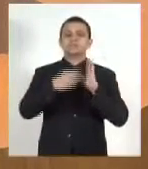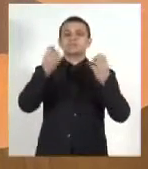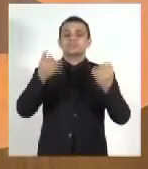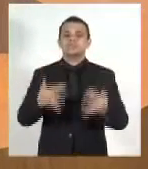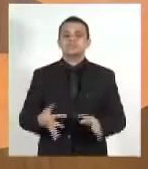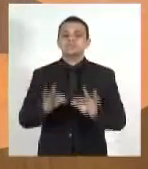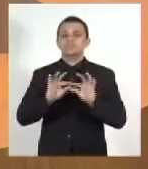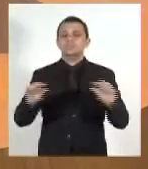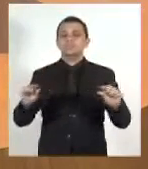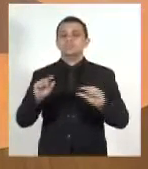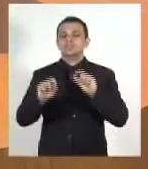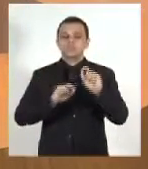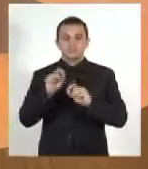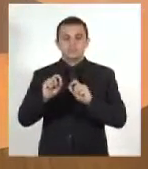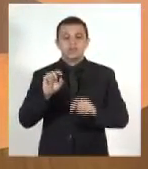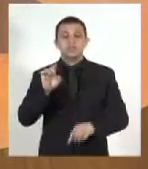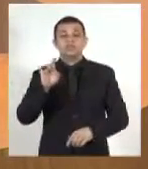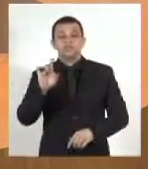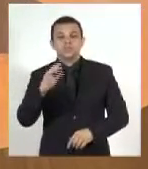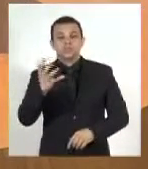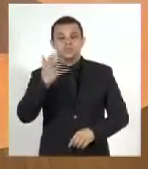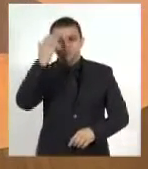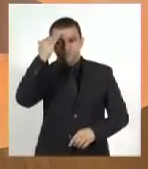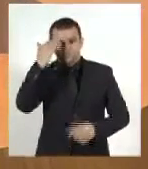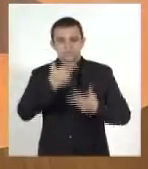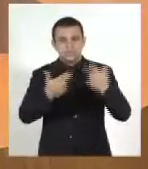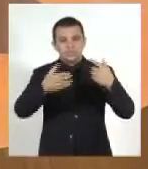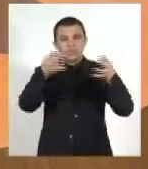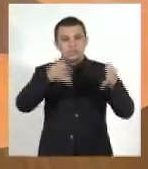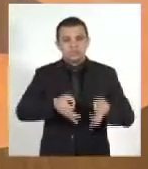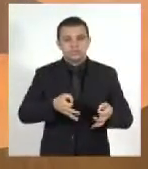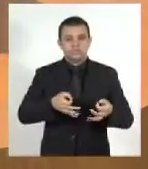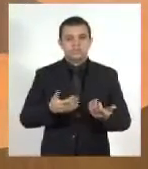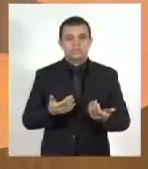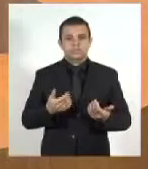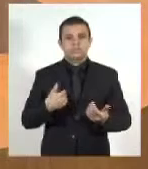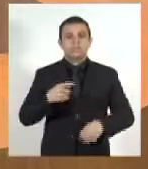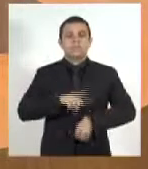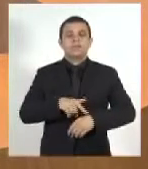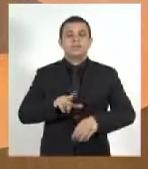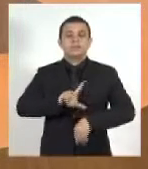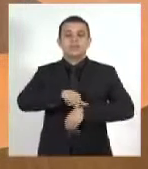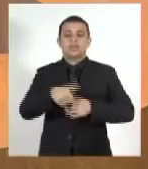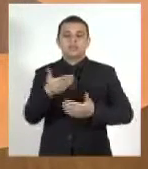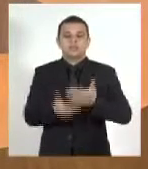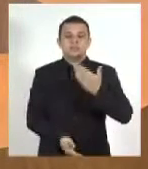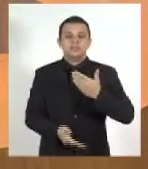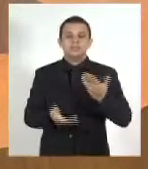eu só quero saber daquilo que pode dar certo, não tenho tempo a perder. Então fazer